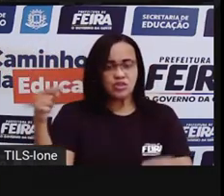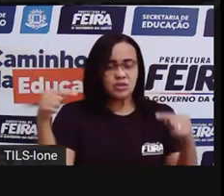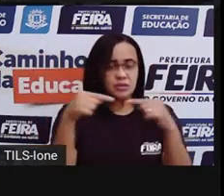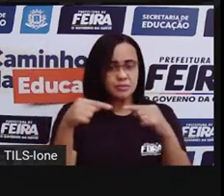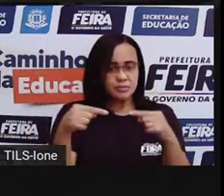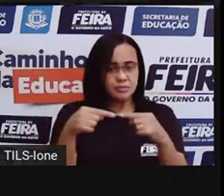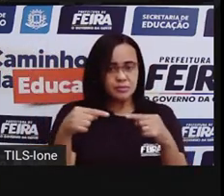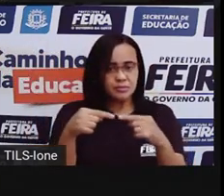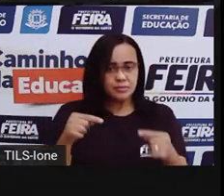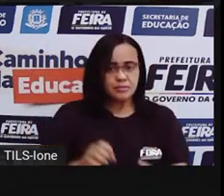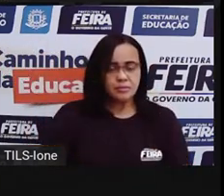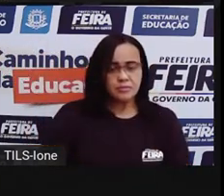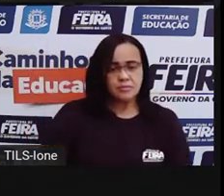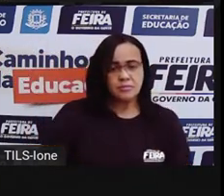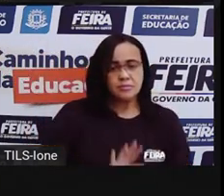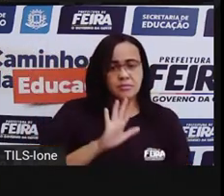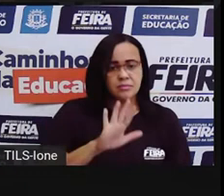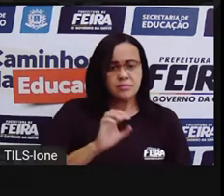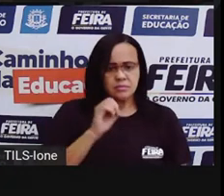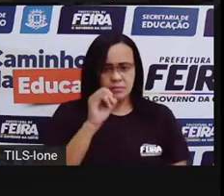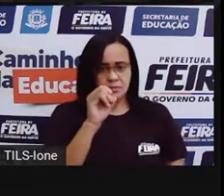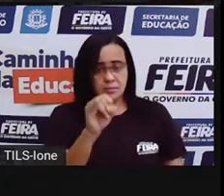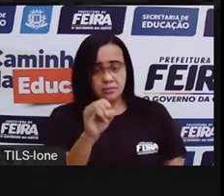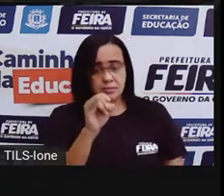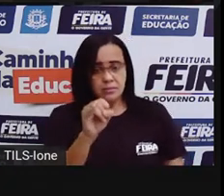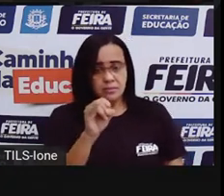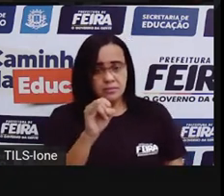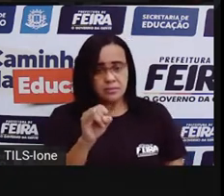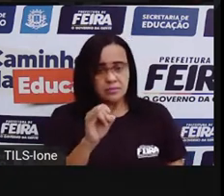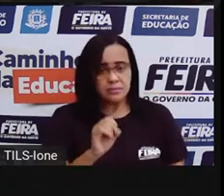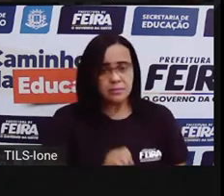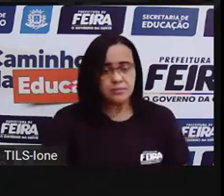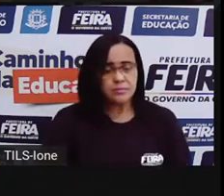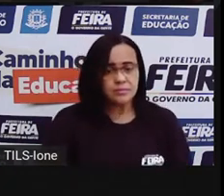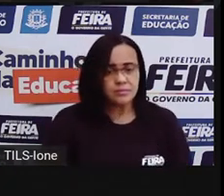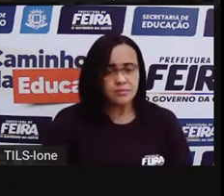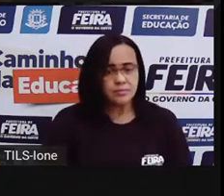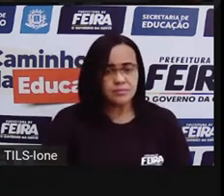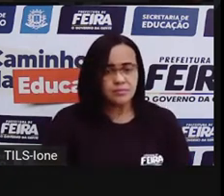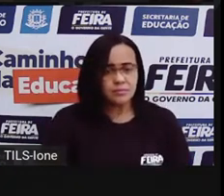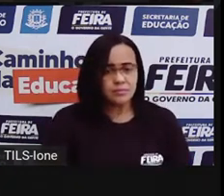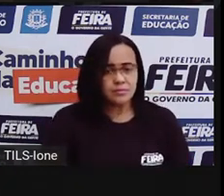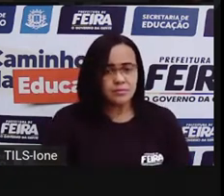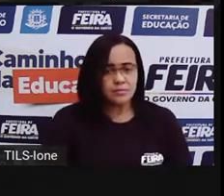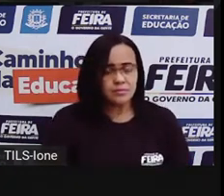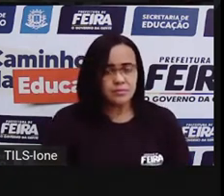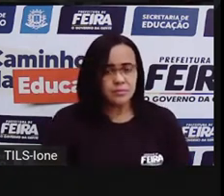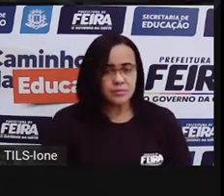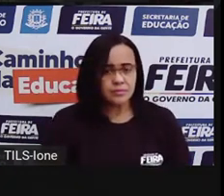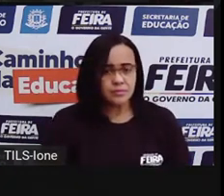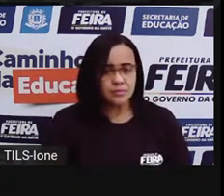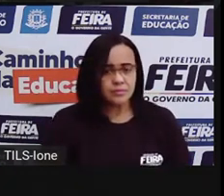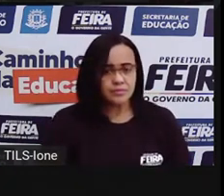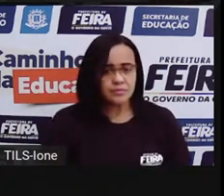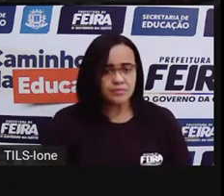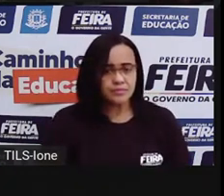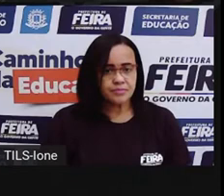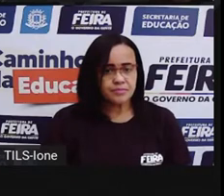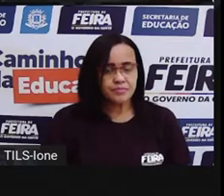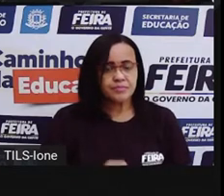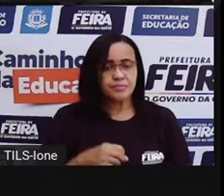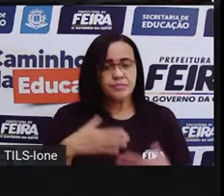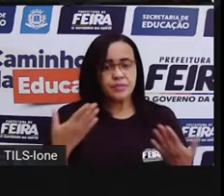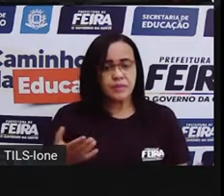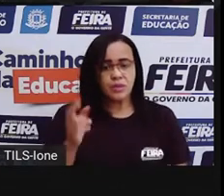Mas e se eu estudar de tarde? Como é que eu vou me comunicar de tarde? Eu vou utilizar